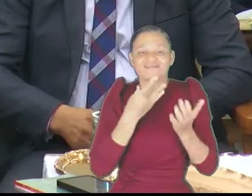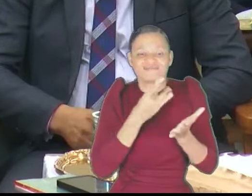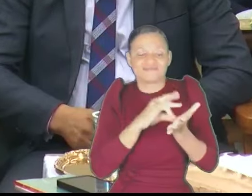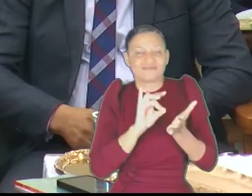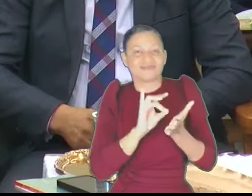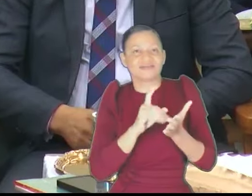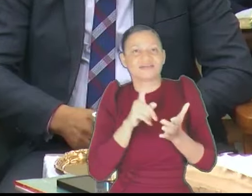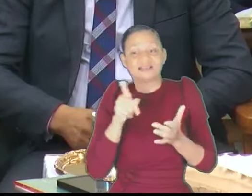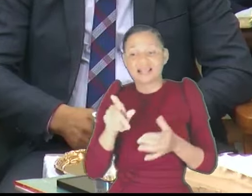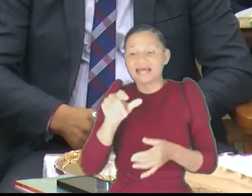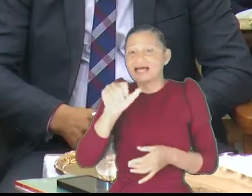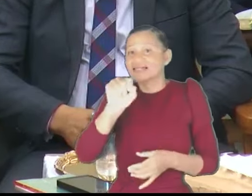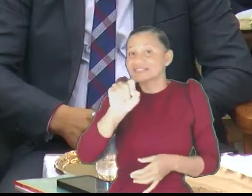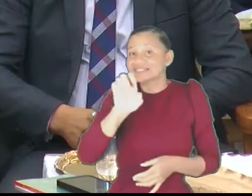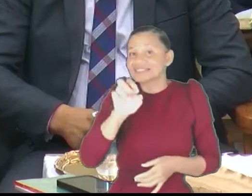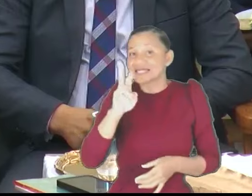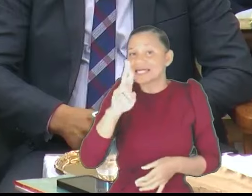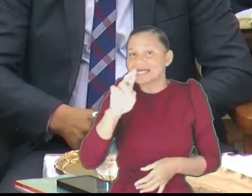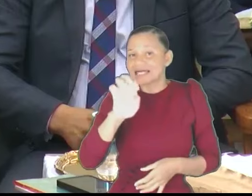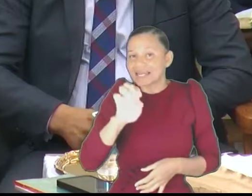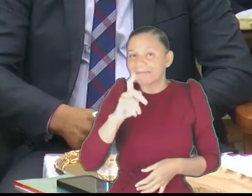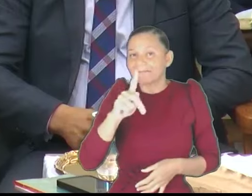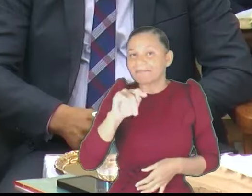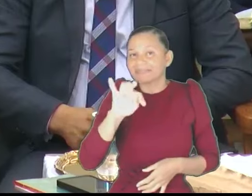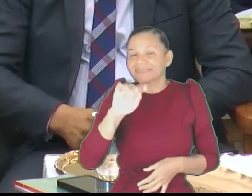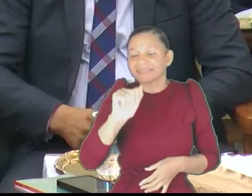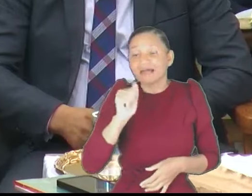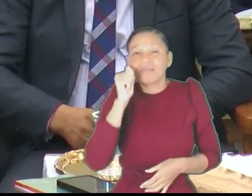Lá em Serepta, uma mulher viúva,